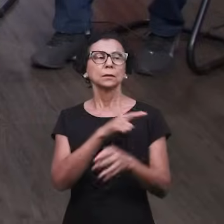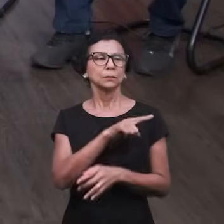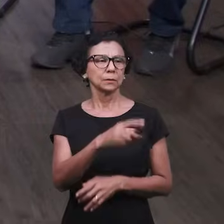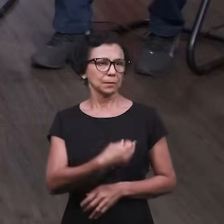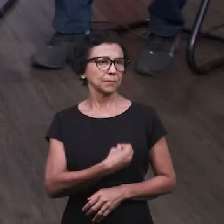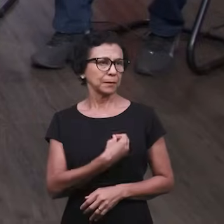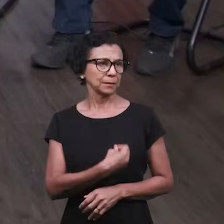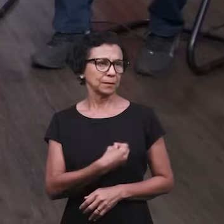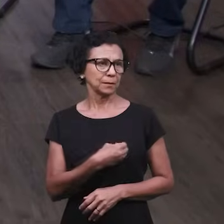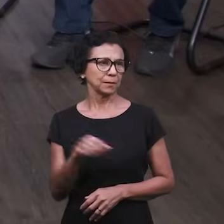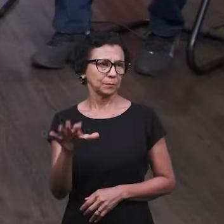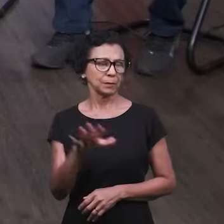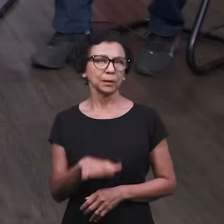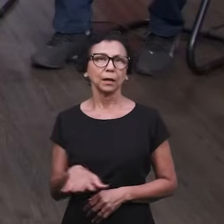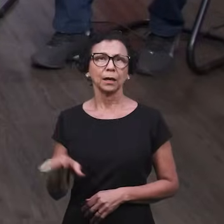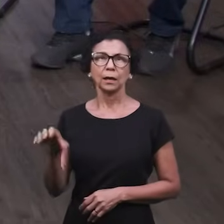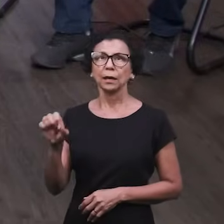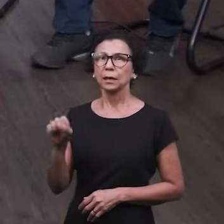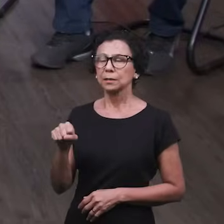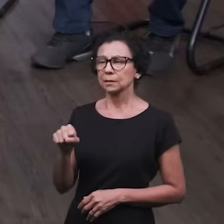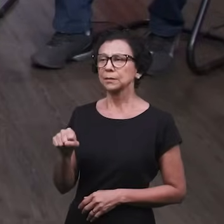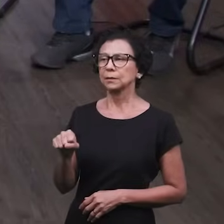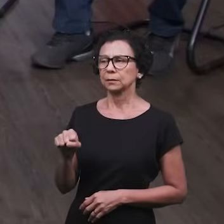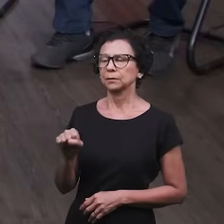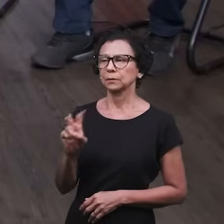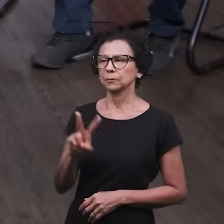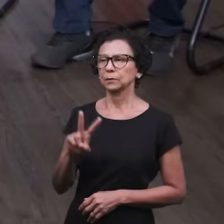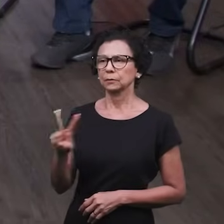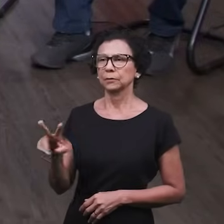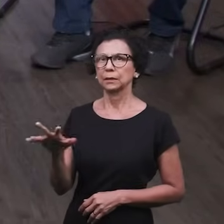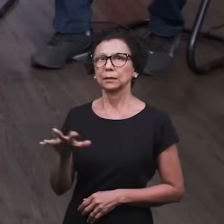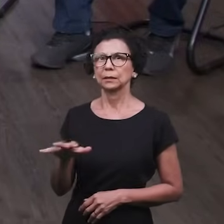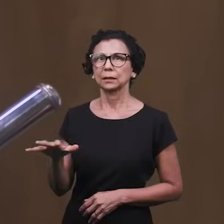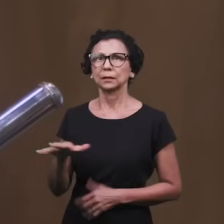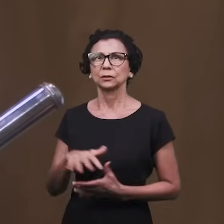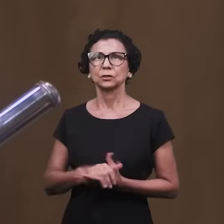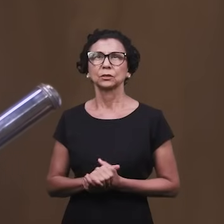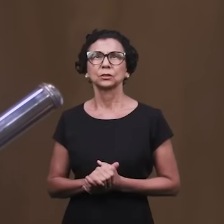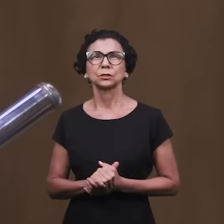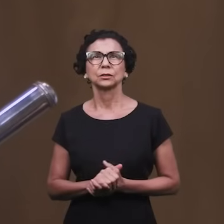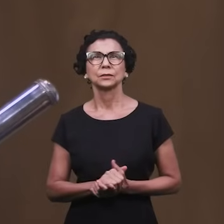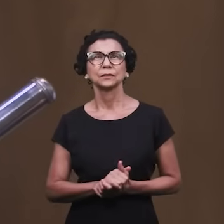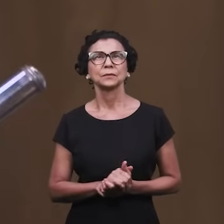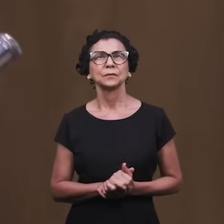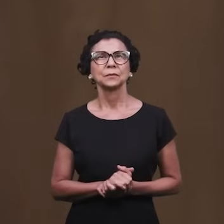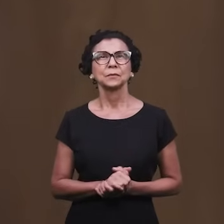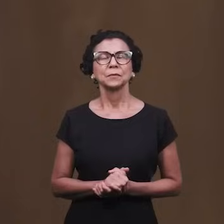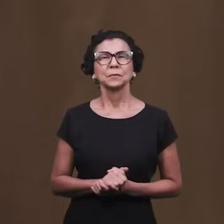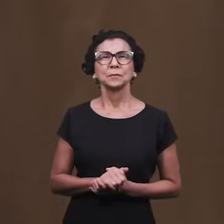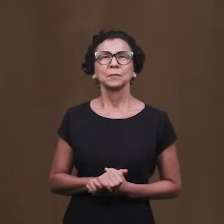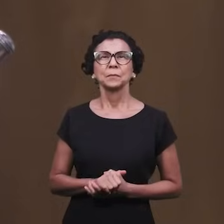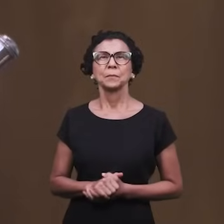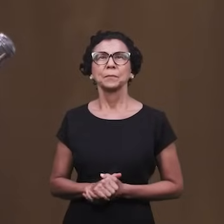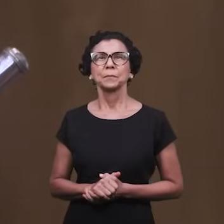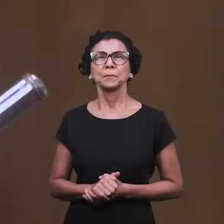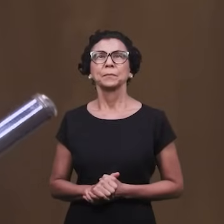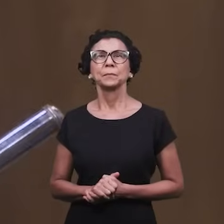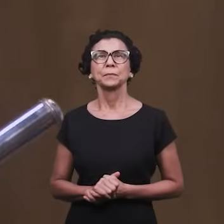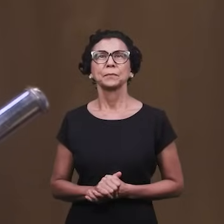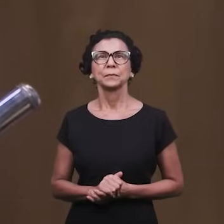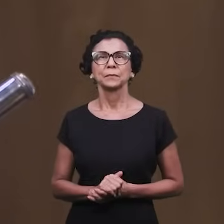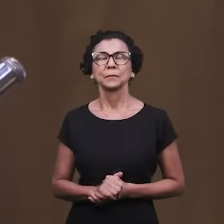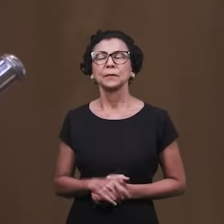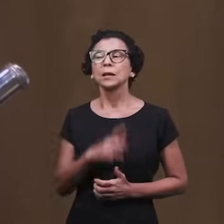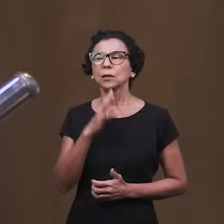Sim, eu estou recorrentemente na região de Vila Velha. Lá nós ensaiamos a flauta. Eu tenho o privilégio de ensaiar as flautas da região de Vila